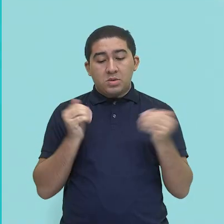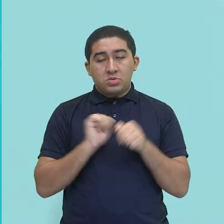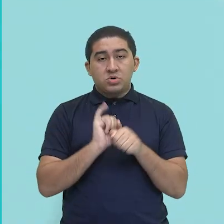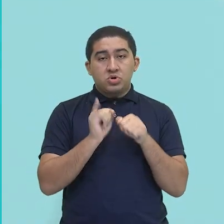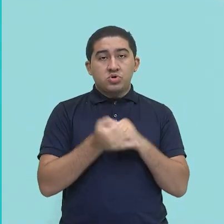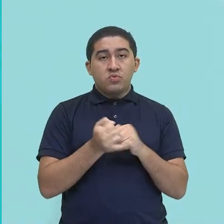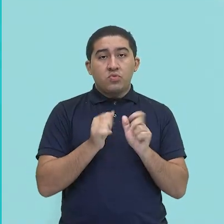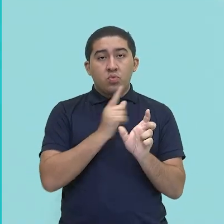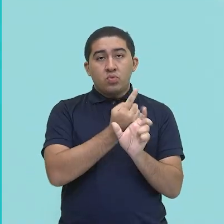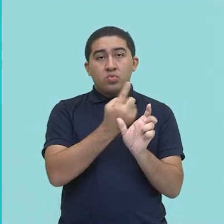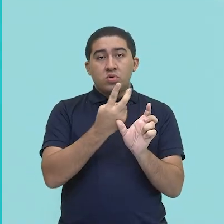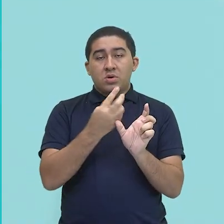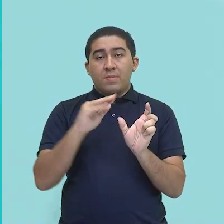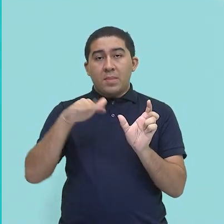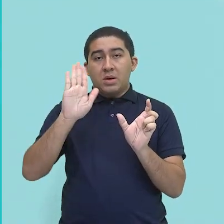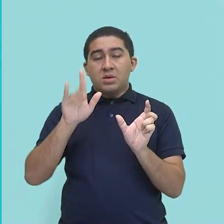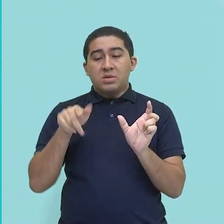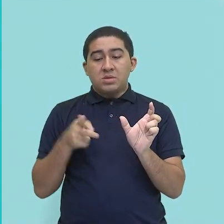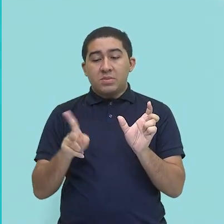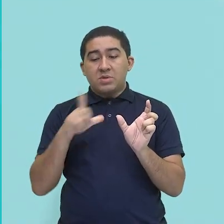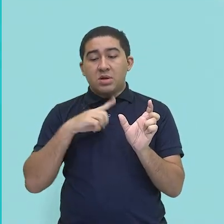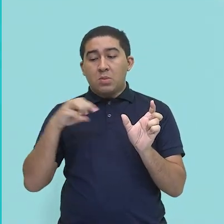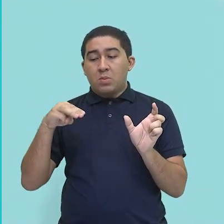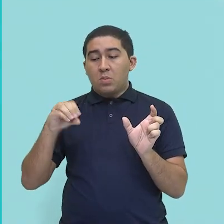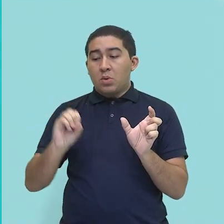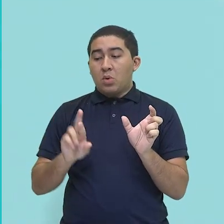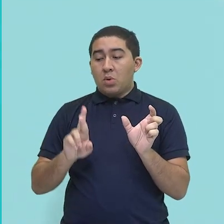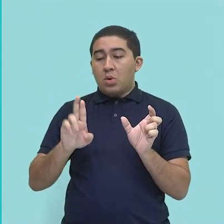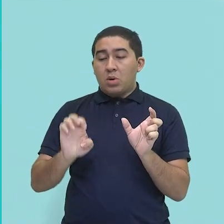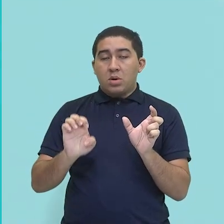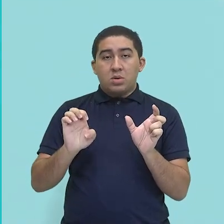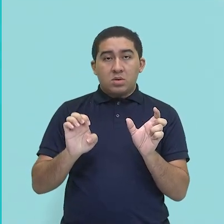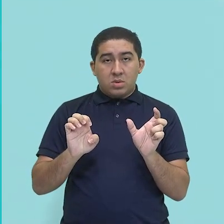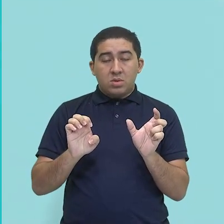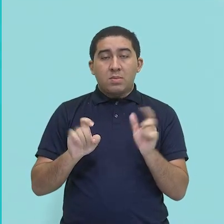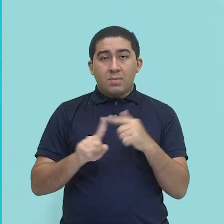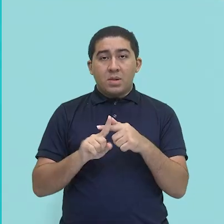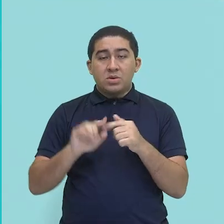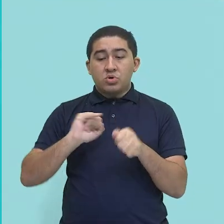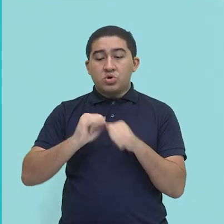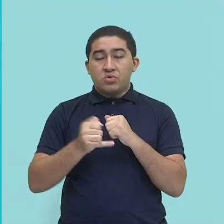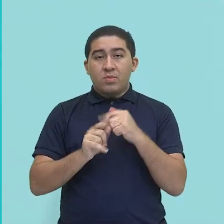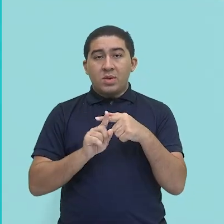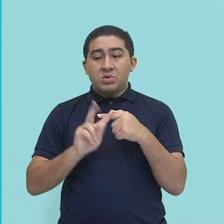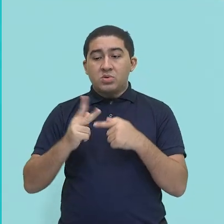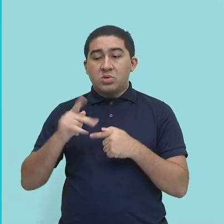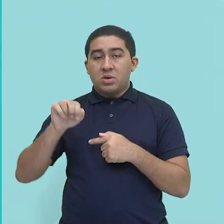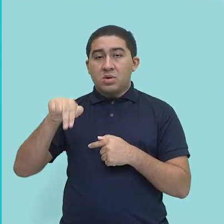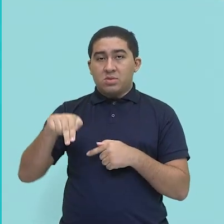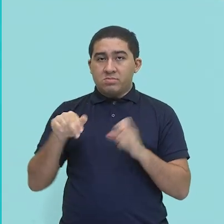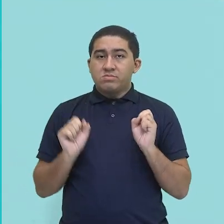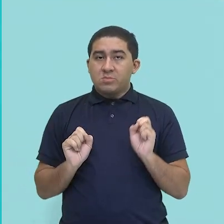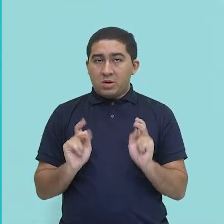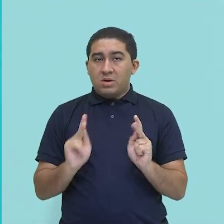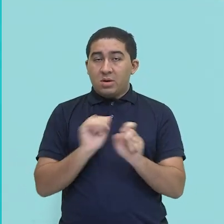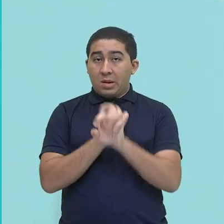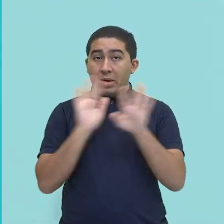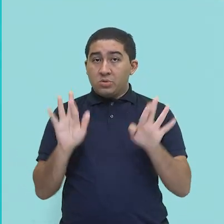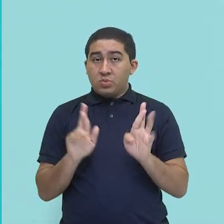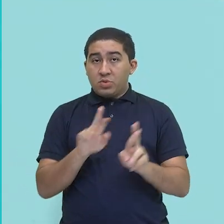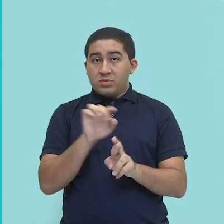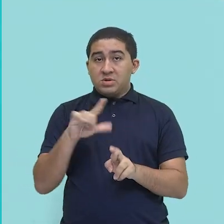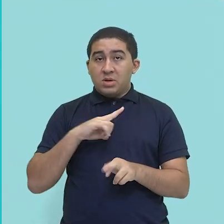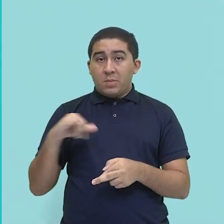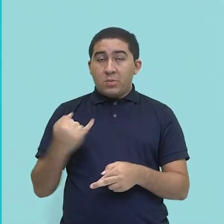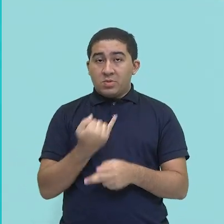adjetivos longos é sempre acrescendo o more, adjetivo e o than, ok? Ficou claro? Gente, espero aí que você